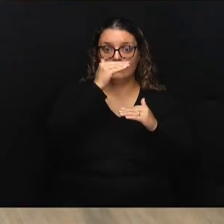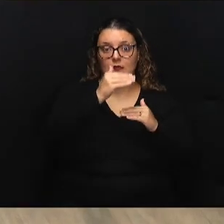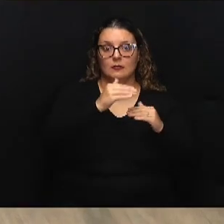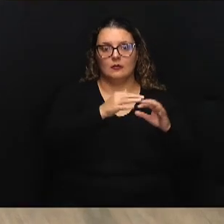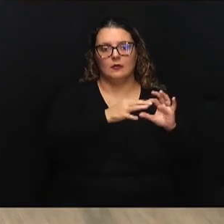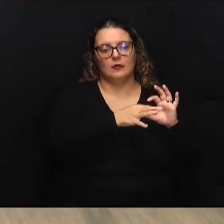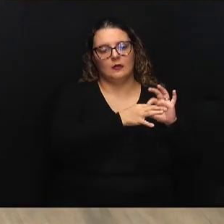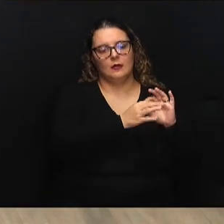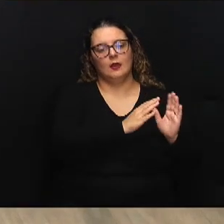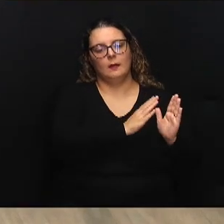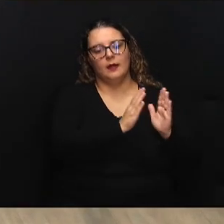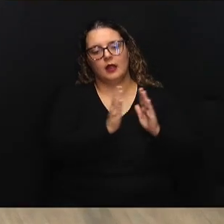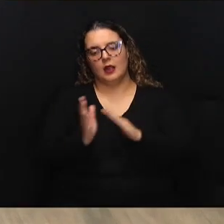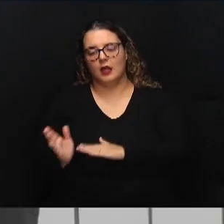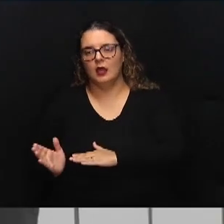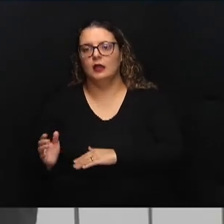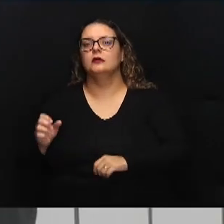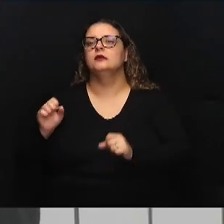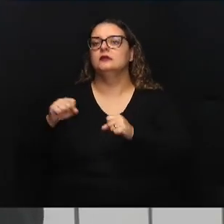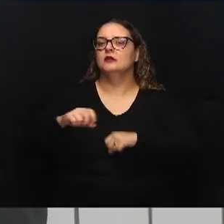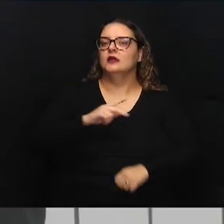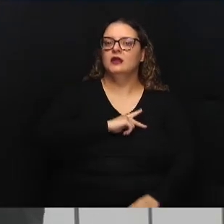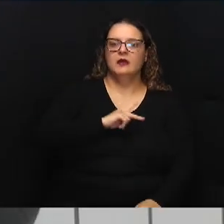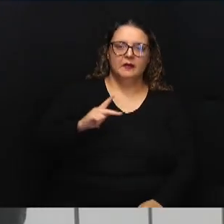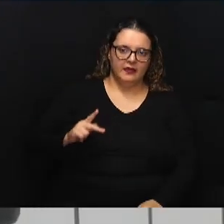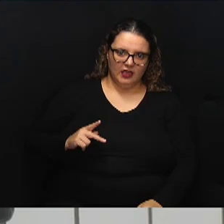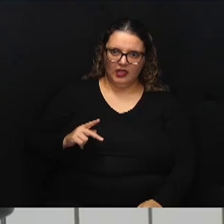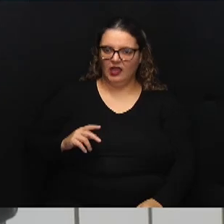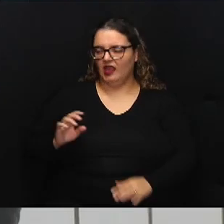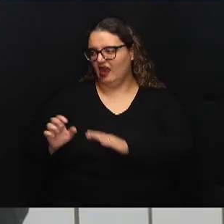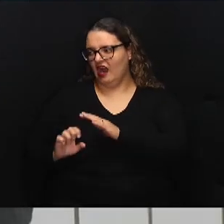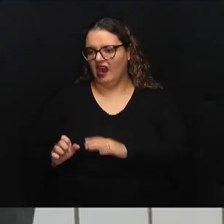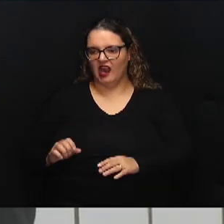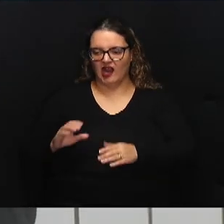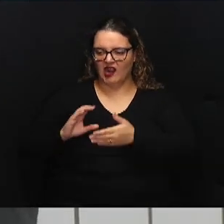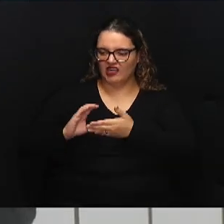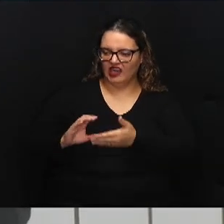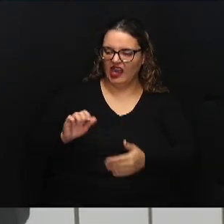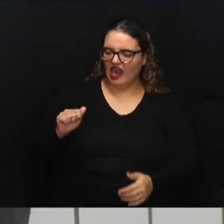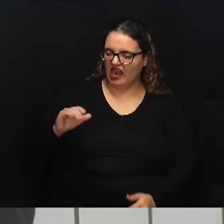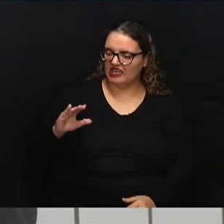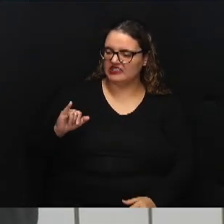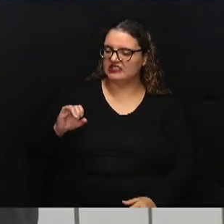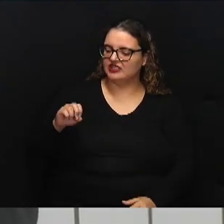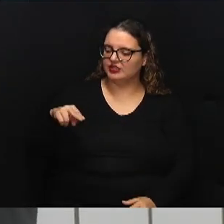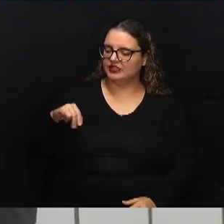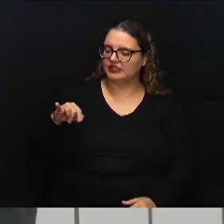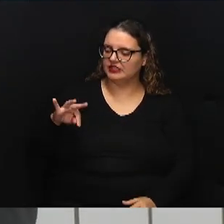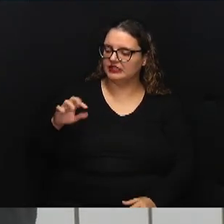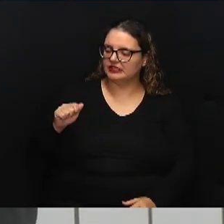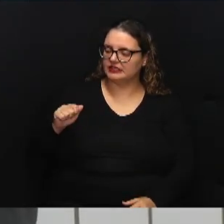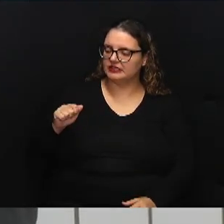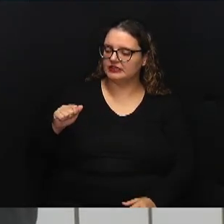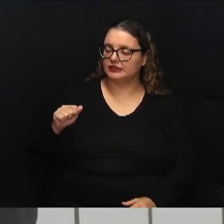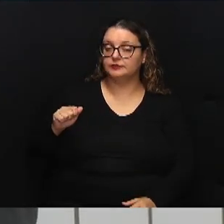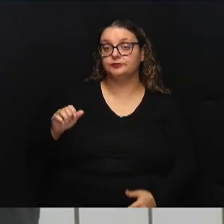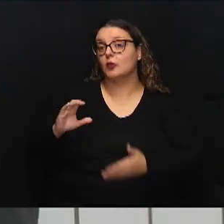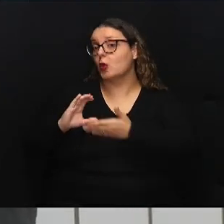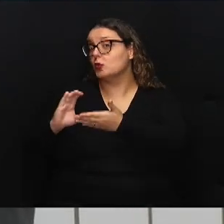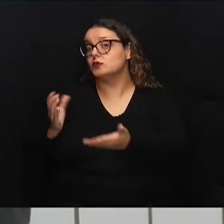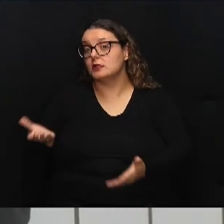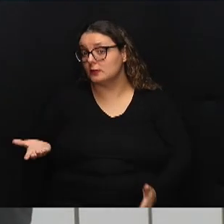Está sendo pressionado pelo presidente da empresa, pelo conselho, pelos acionistas. Né? Normalmente, às vezes,